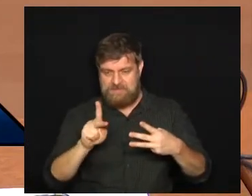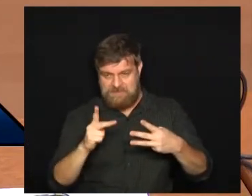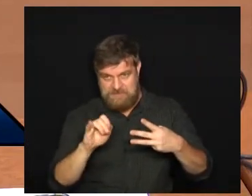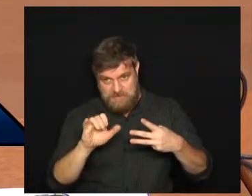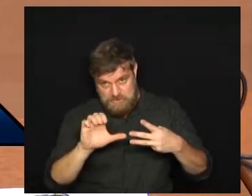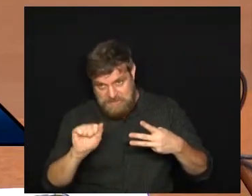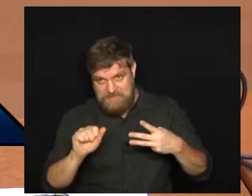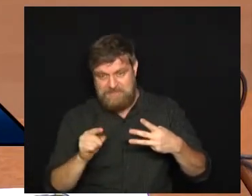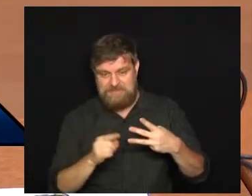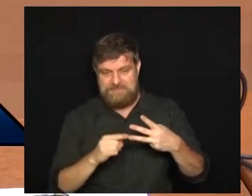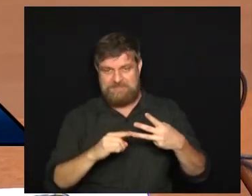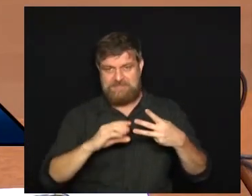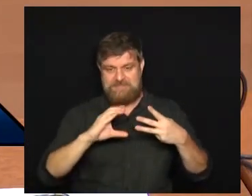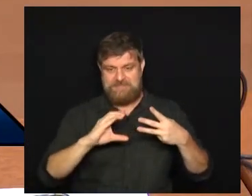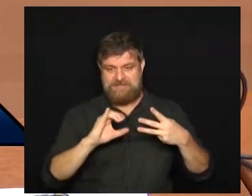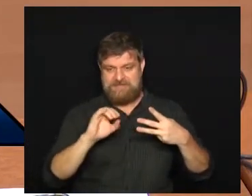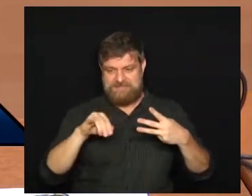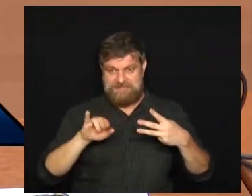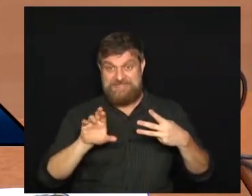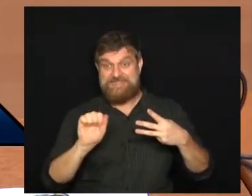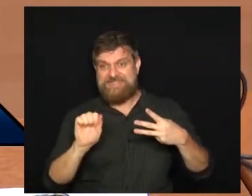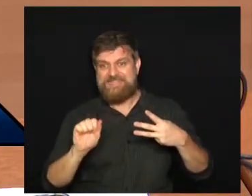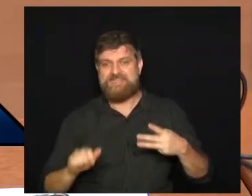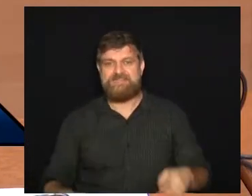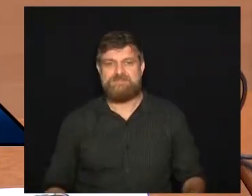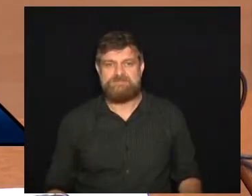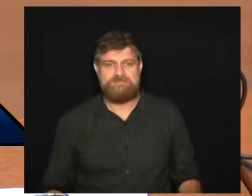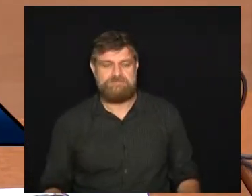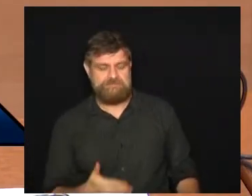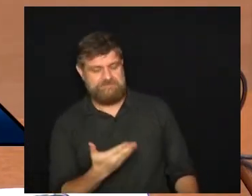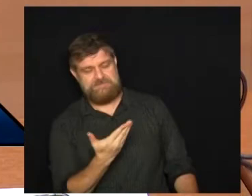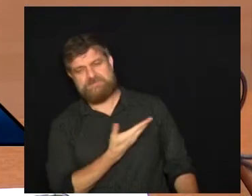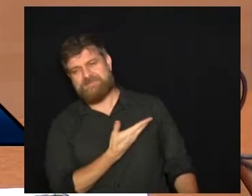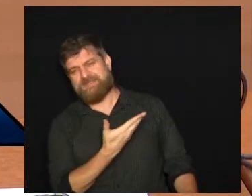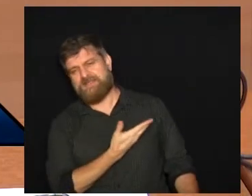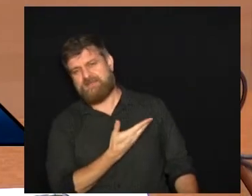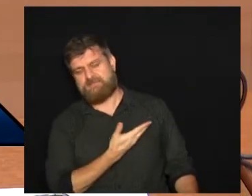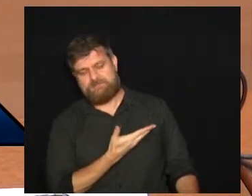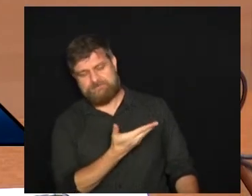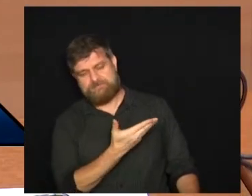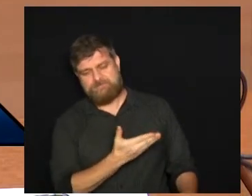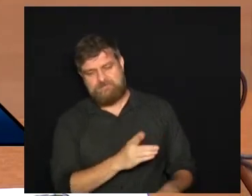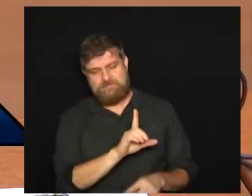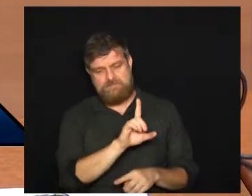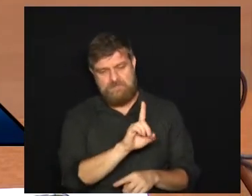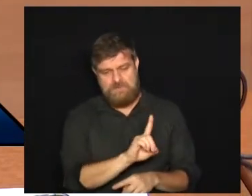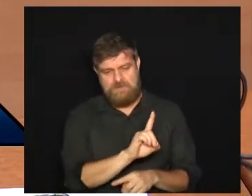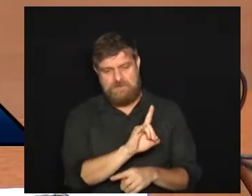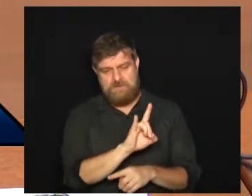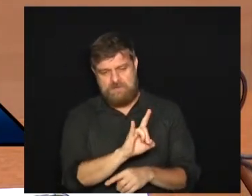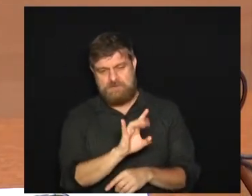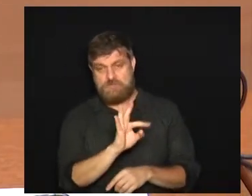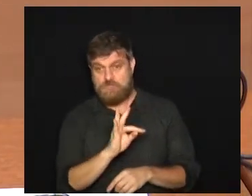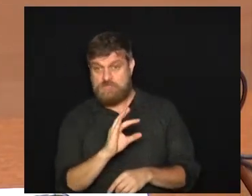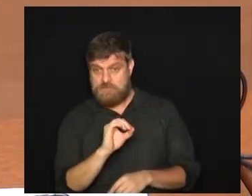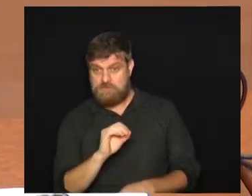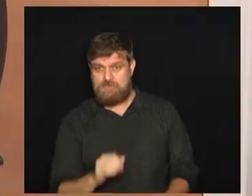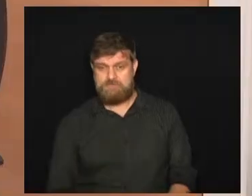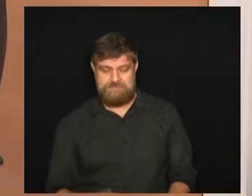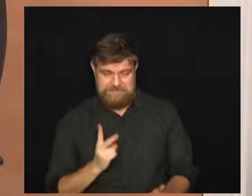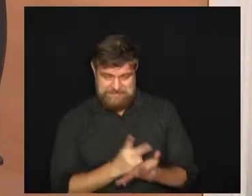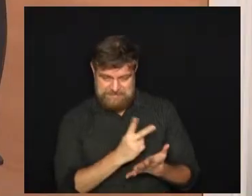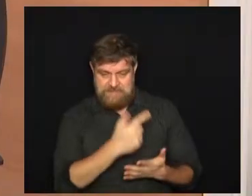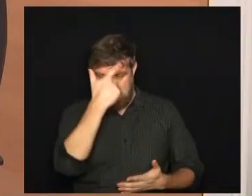pela presença. E esse parceiraço aí, que é o Dito, obrigado também pela presença. Dito, pode contar